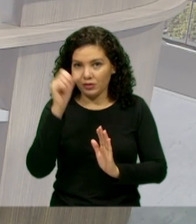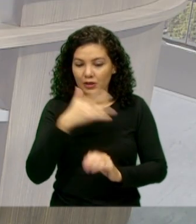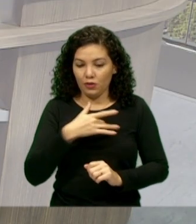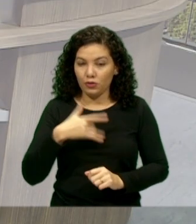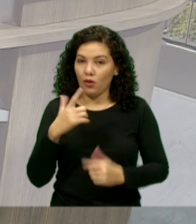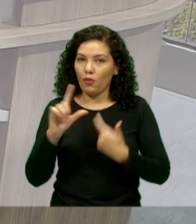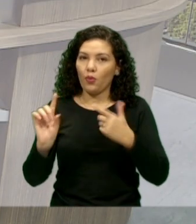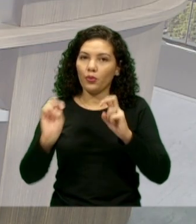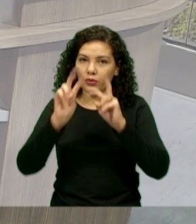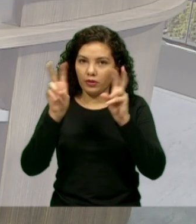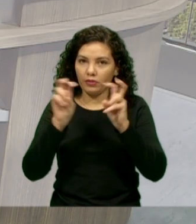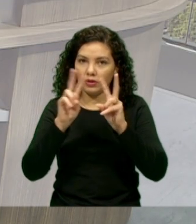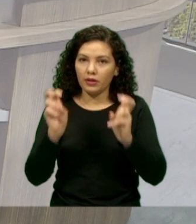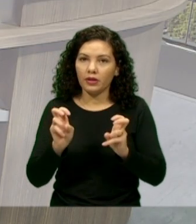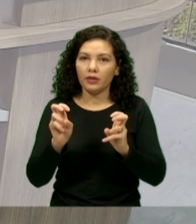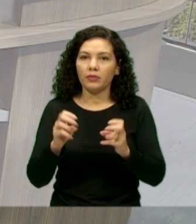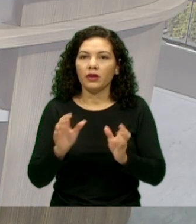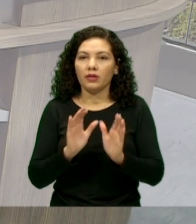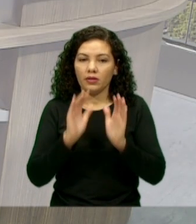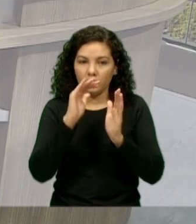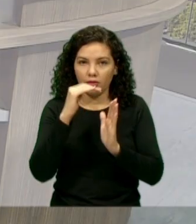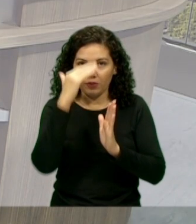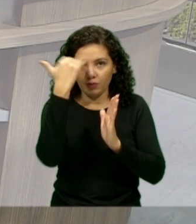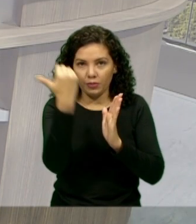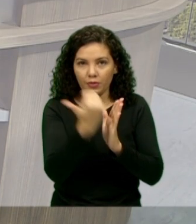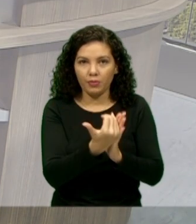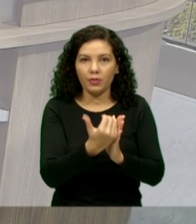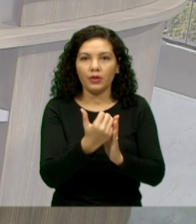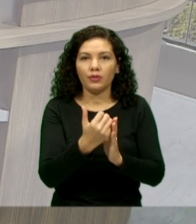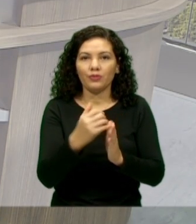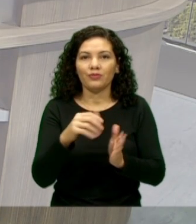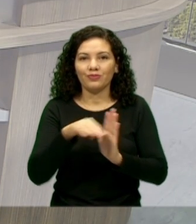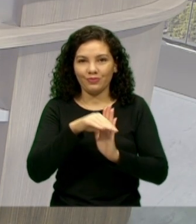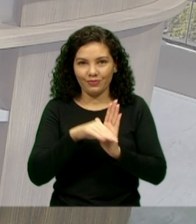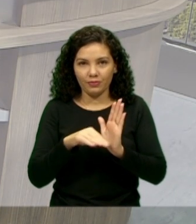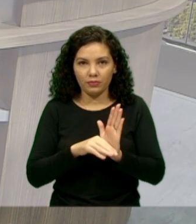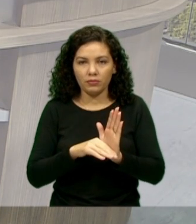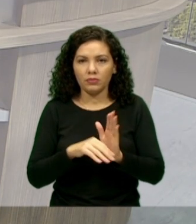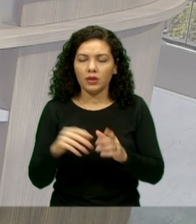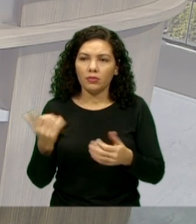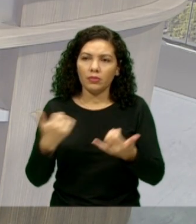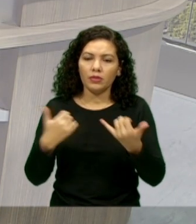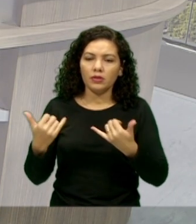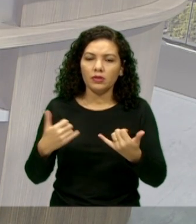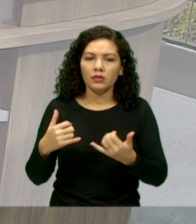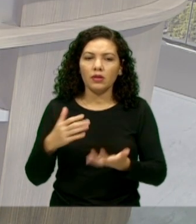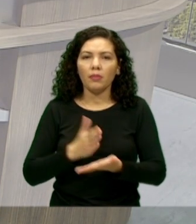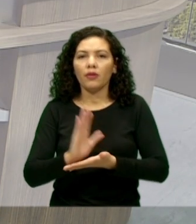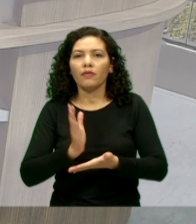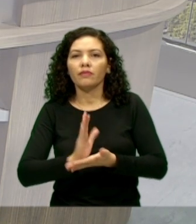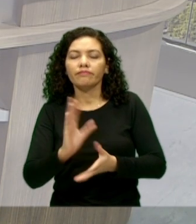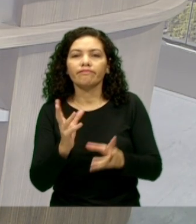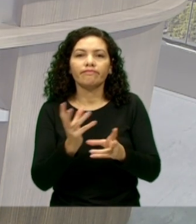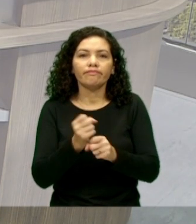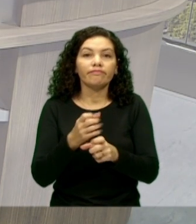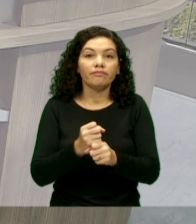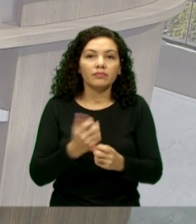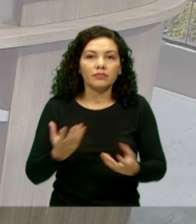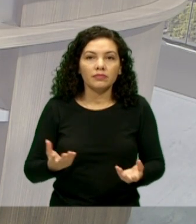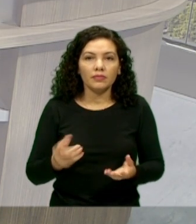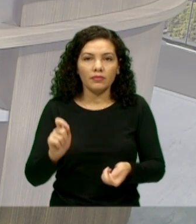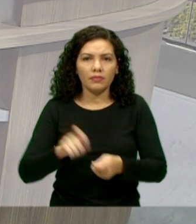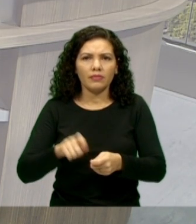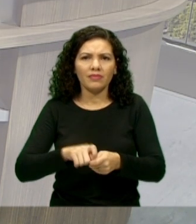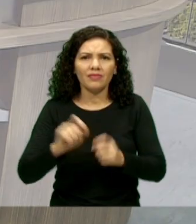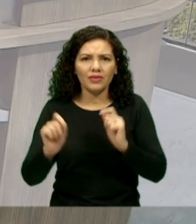outra coisa. Cumprimento do Plano Municipal de Saúde. Desaprovação das contas. Já faz o